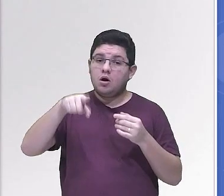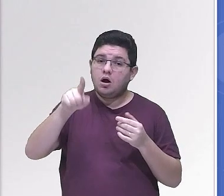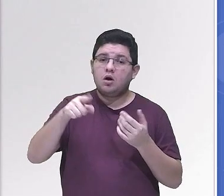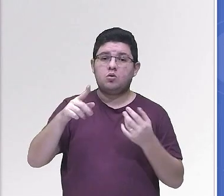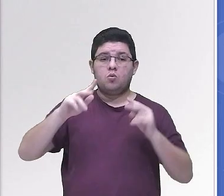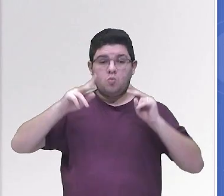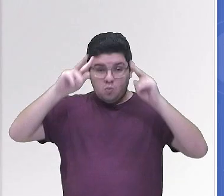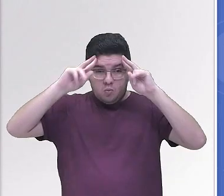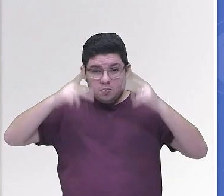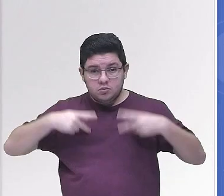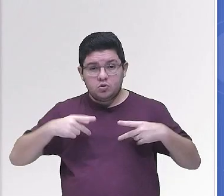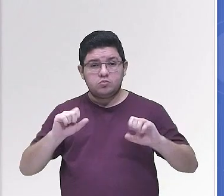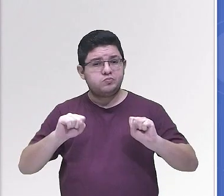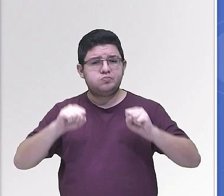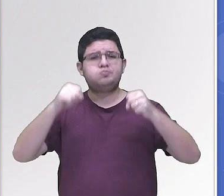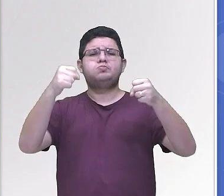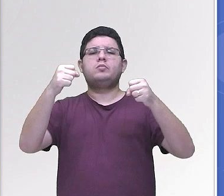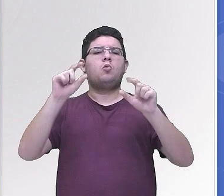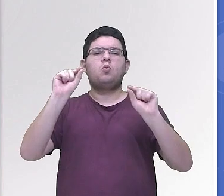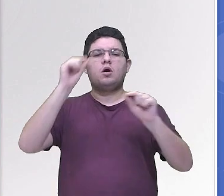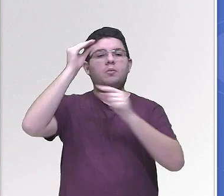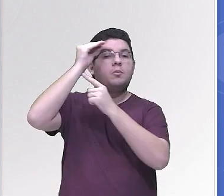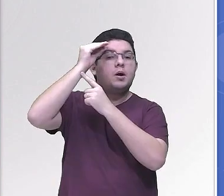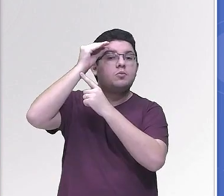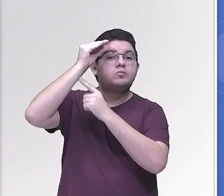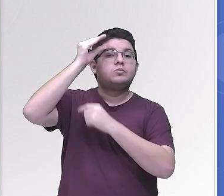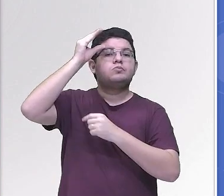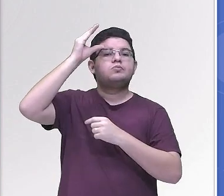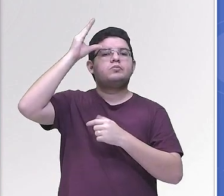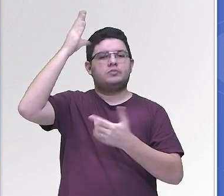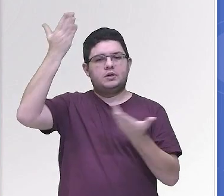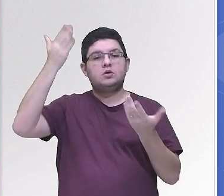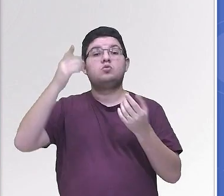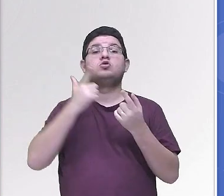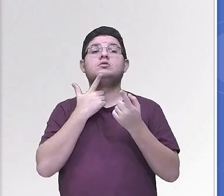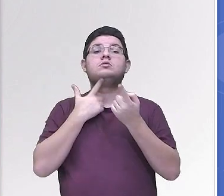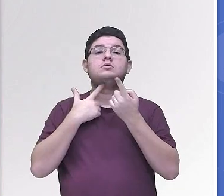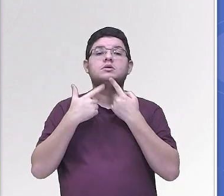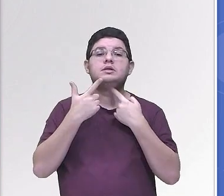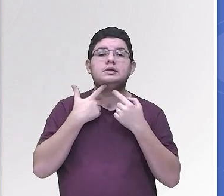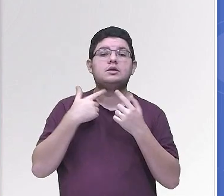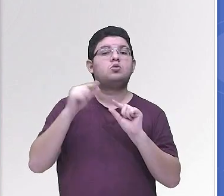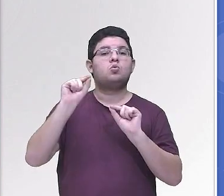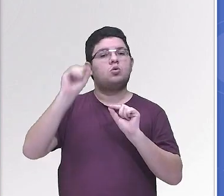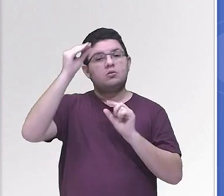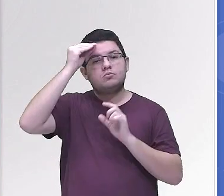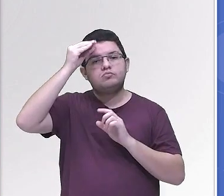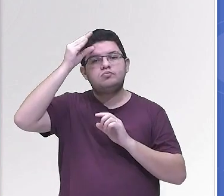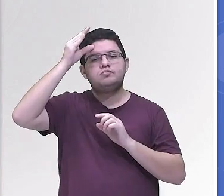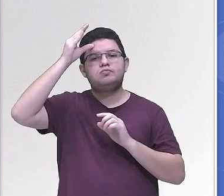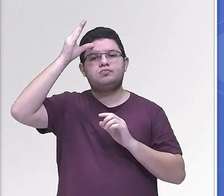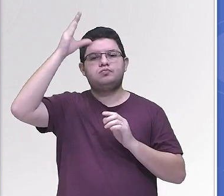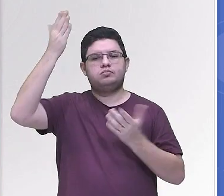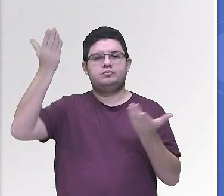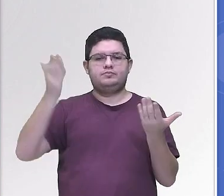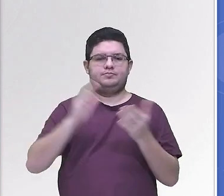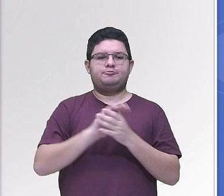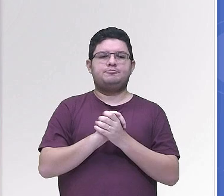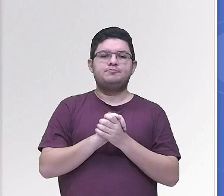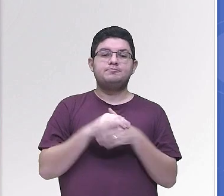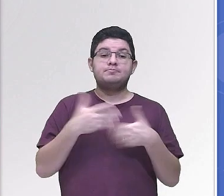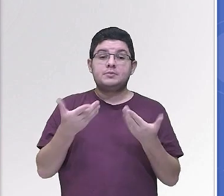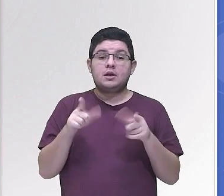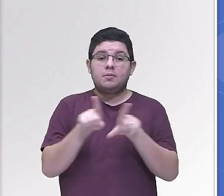1, respondendo para vocês. Olha, não é sabedoria, mas o desejo de encontrá-la intensamente. Ela é a faculdade de